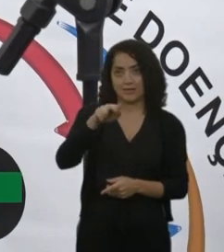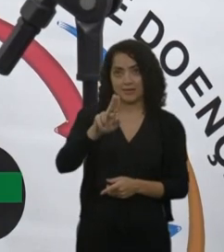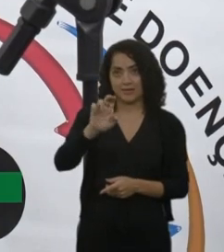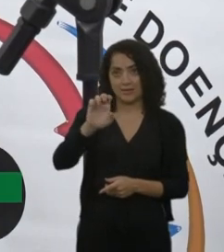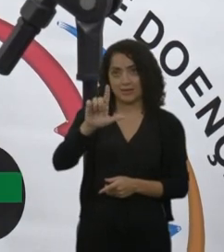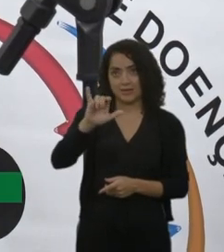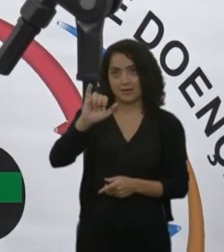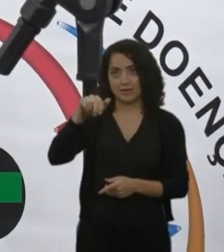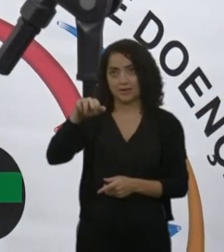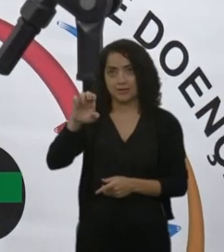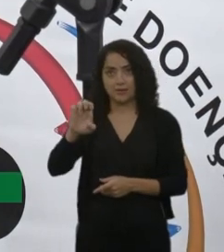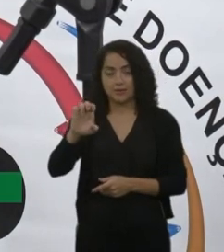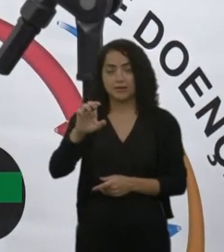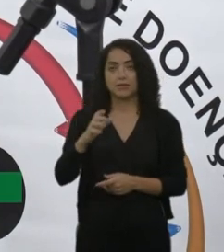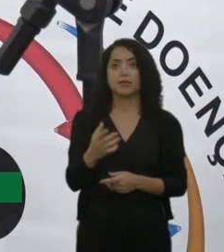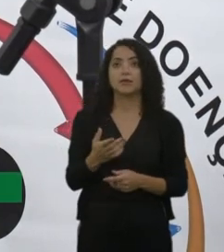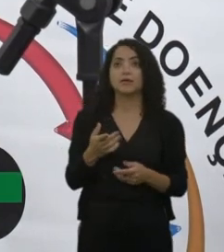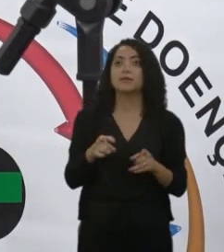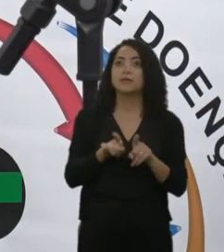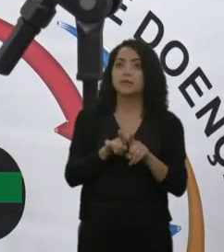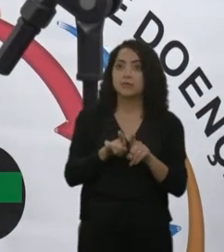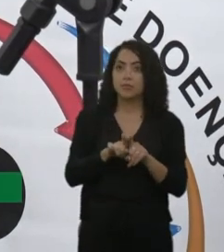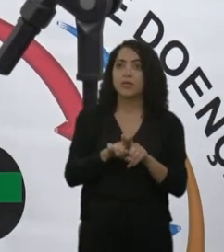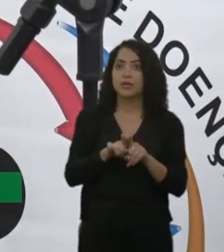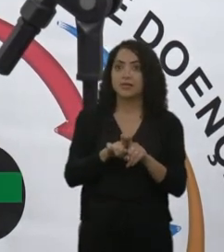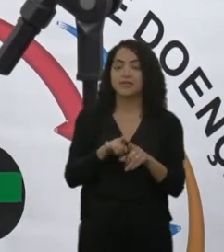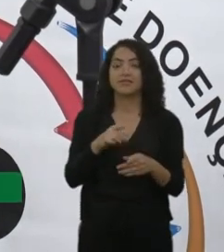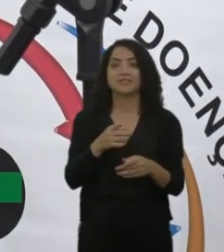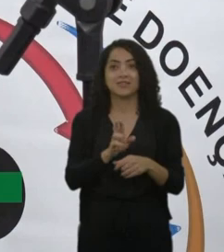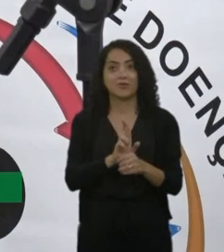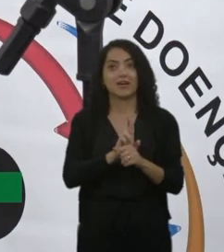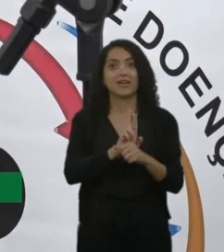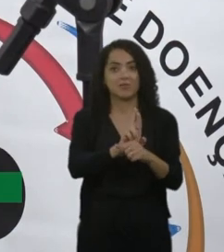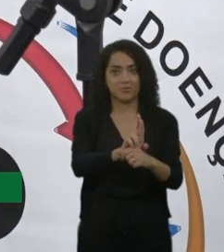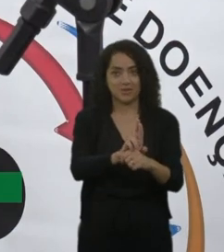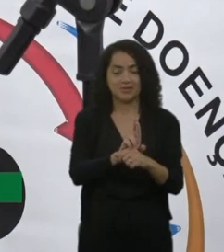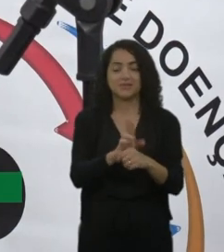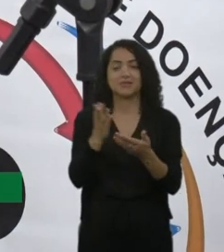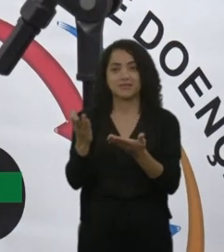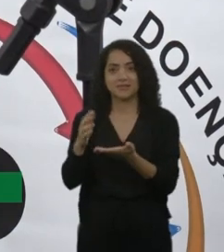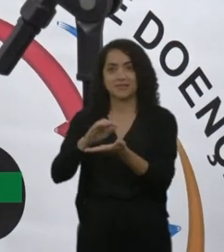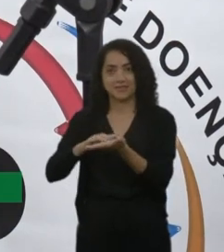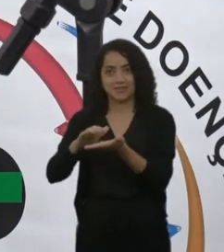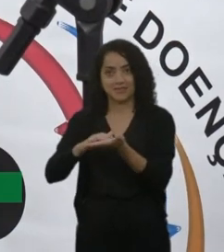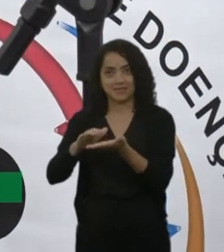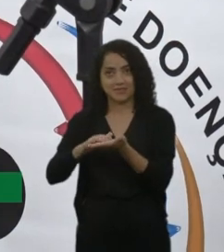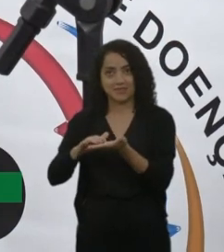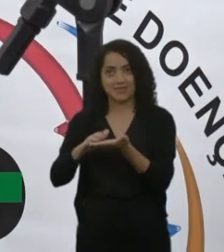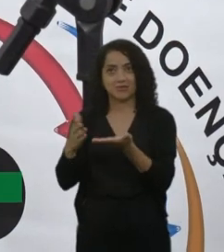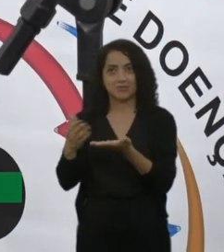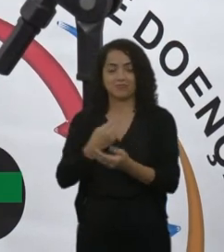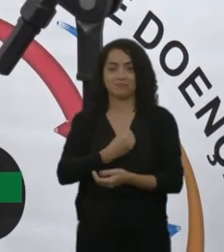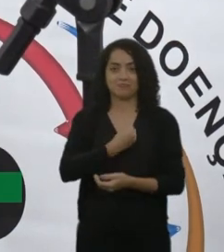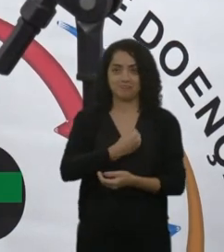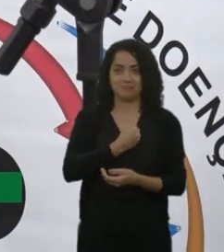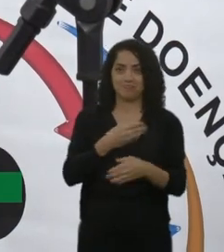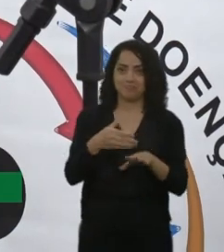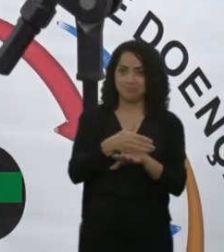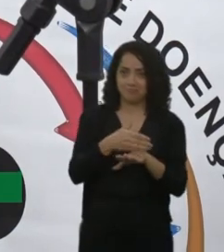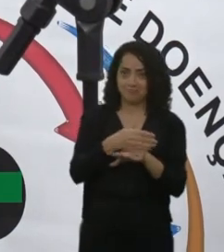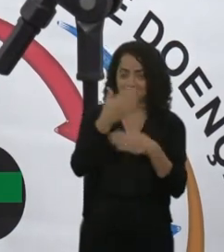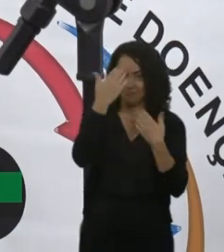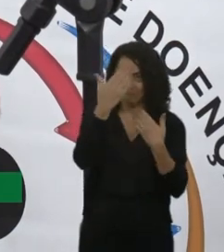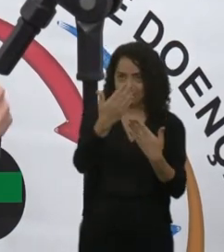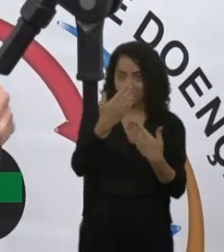ato, também estava representando a secretária de Estado, que já comparece nesse evento, mas obrigado pela